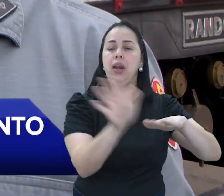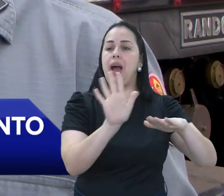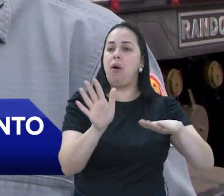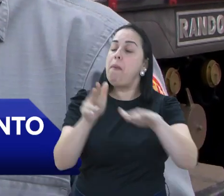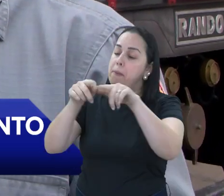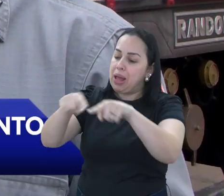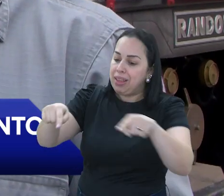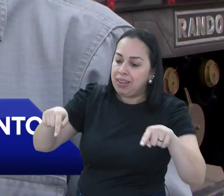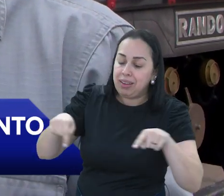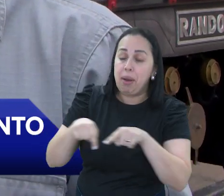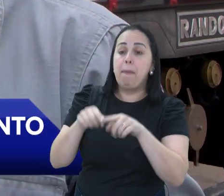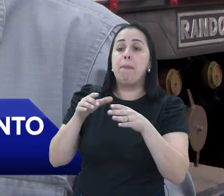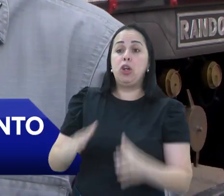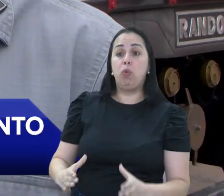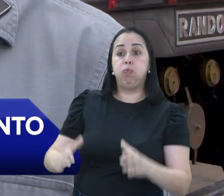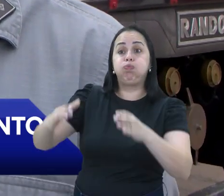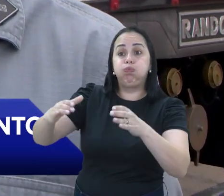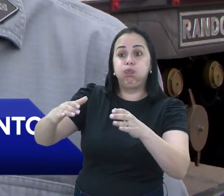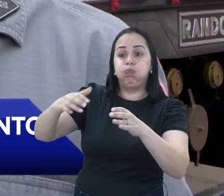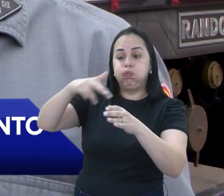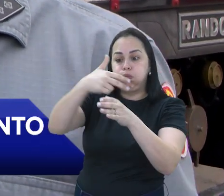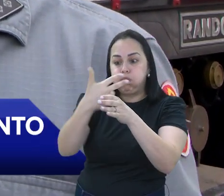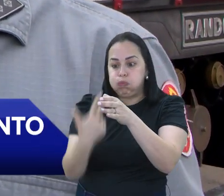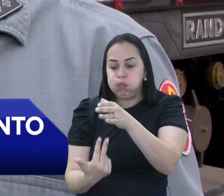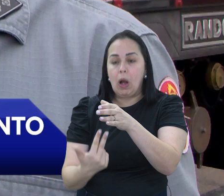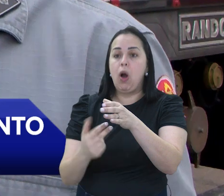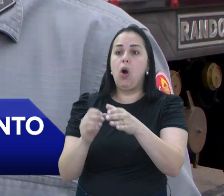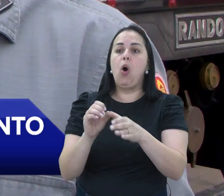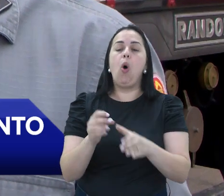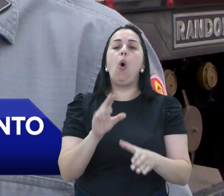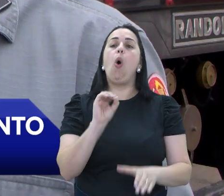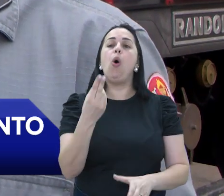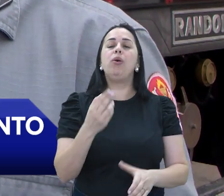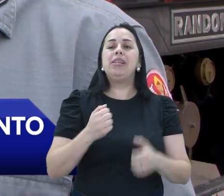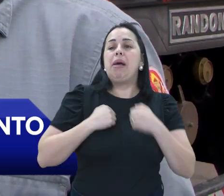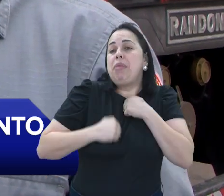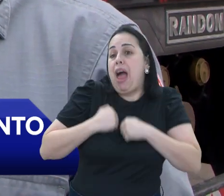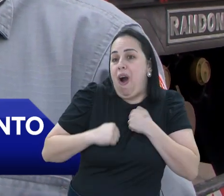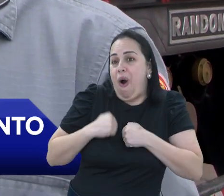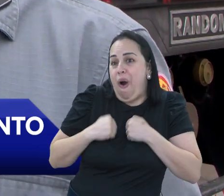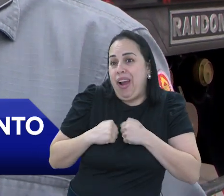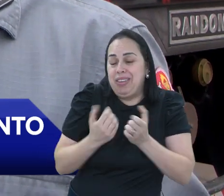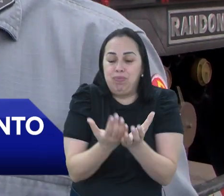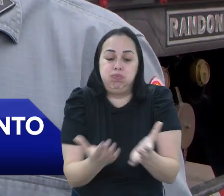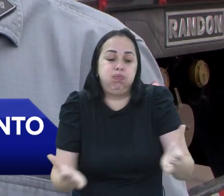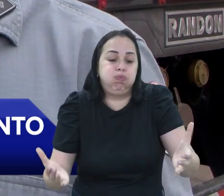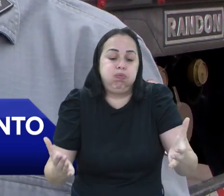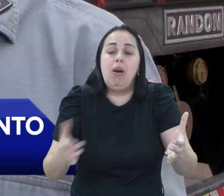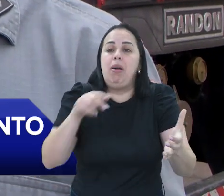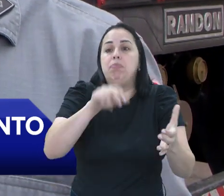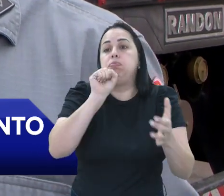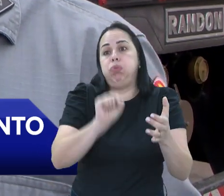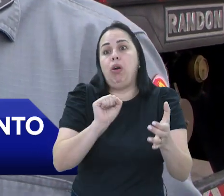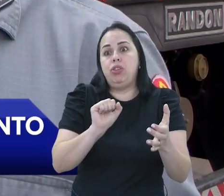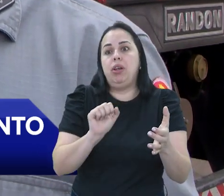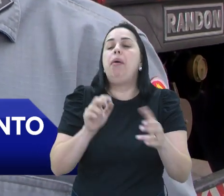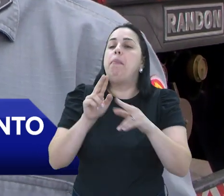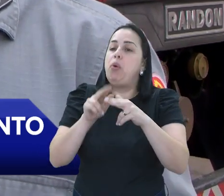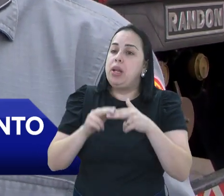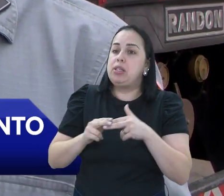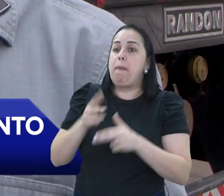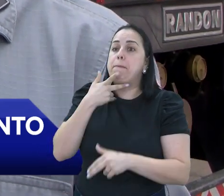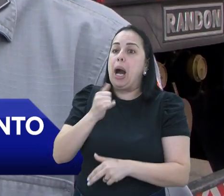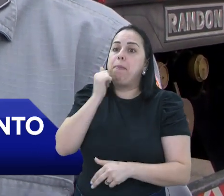casa, como por exemplo numa bacia, em um balde ou até mesmo na banheira, quando a criança está tomando banho. Então é importante sempre os pais terem